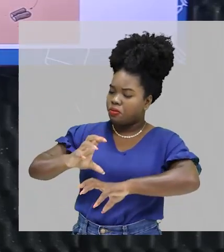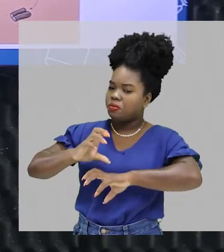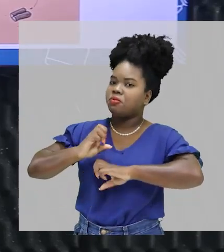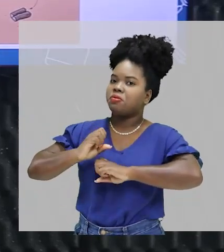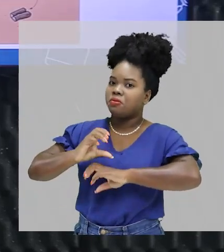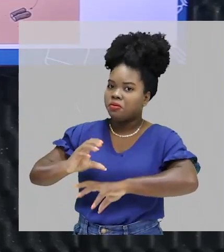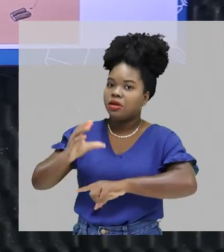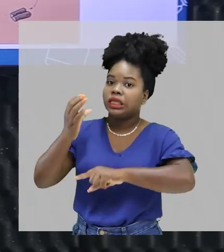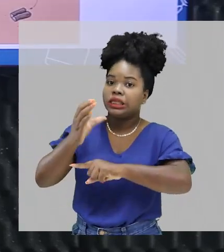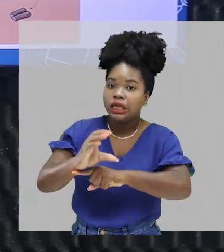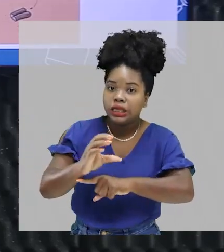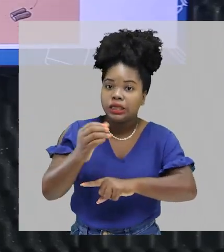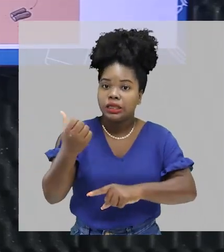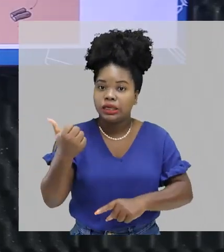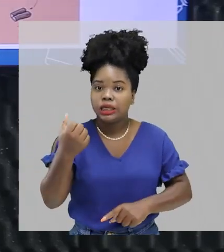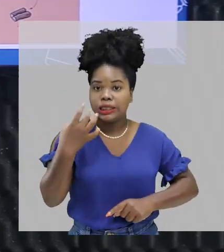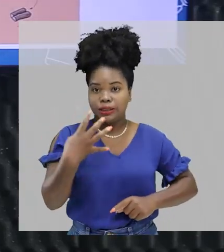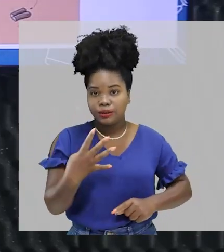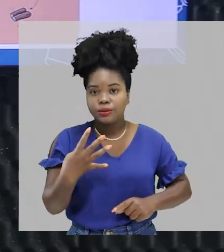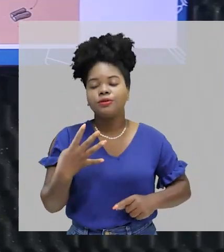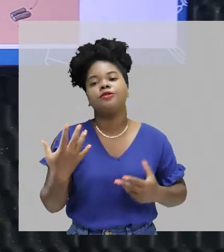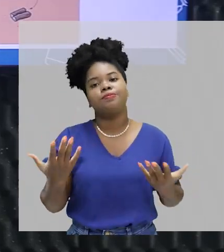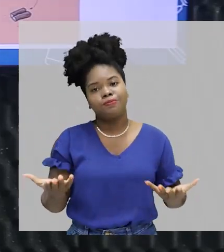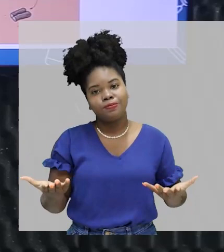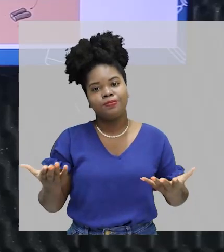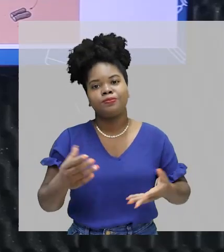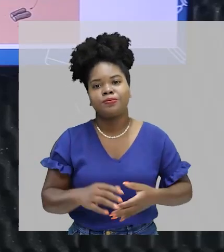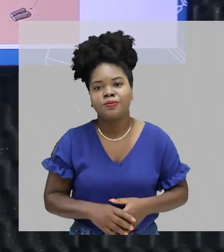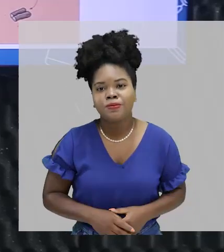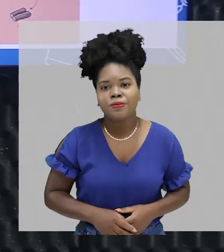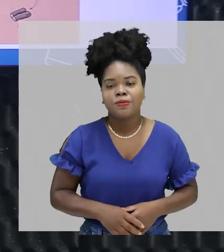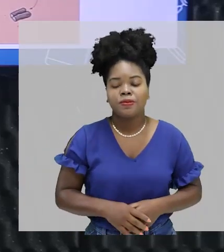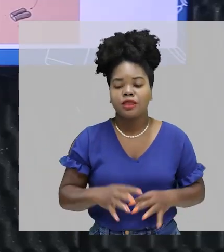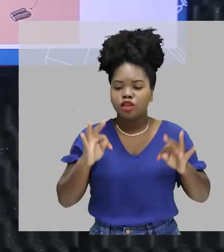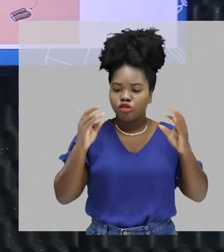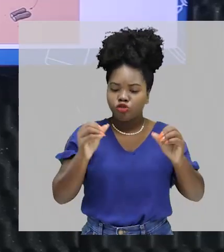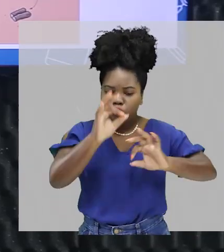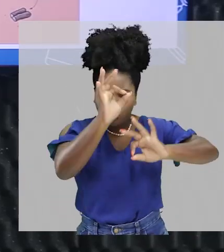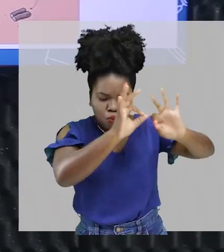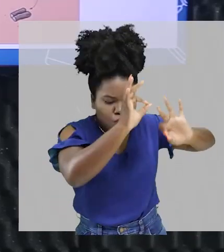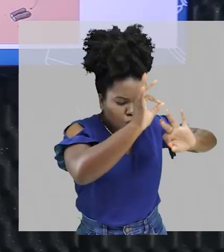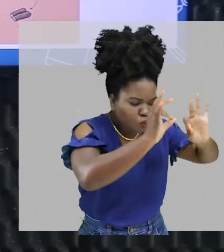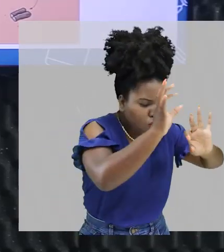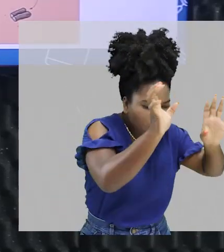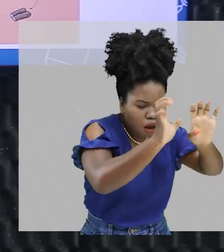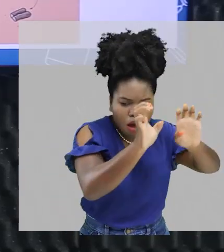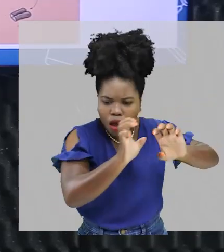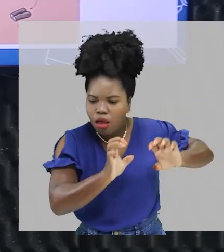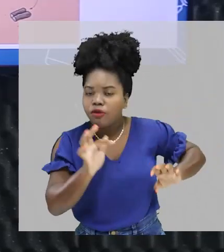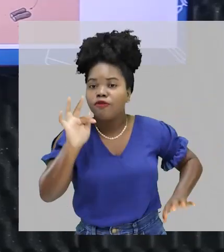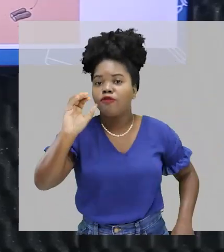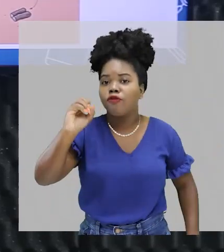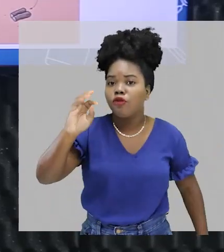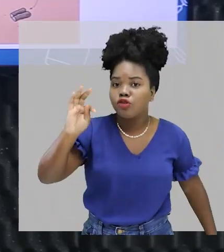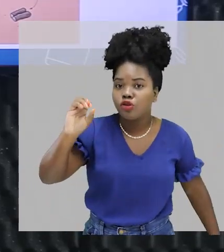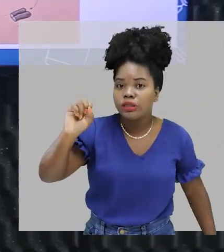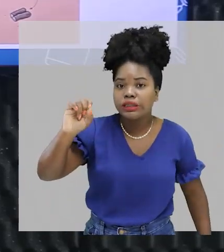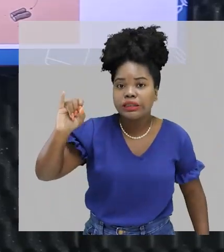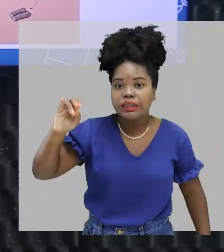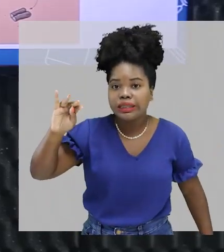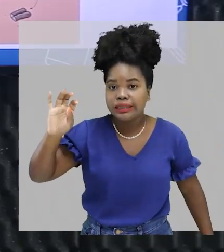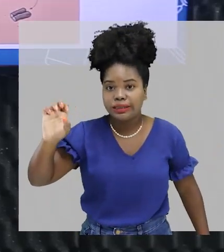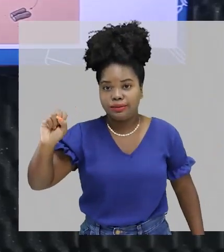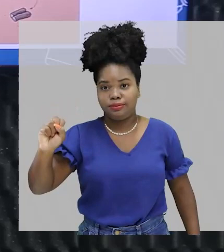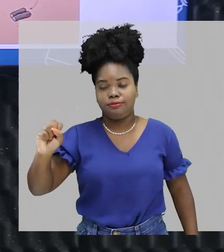carbono 14, certo? Fazendo parte de toda a composição da planta, né?